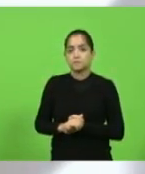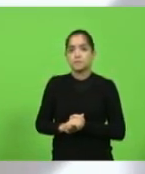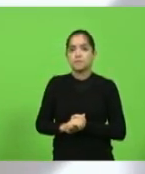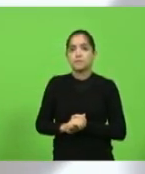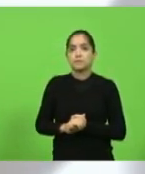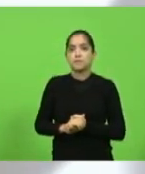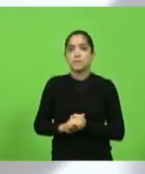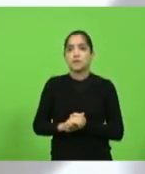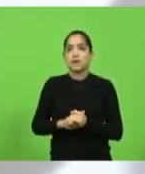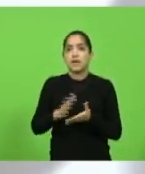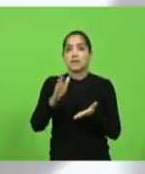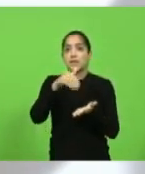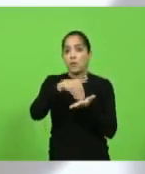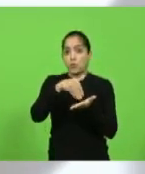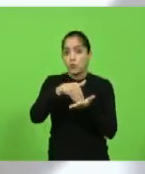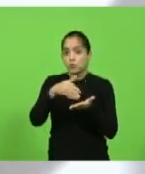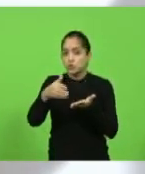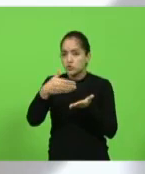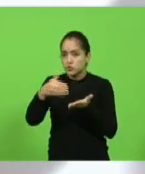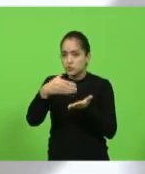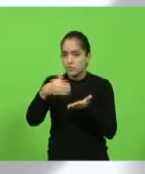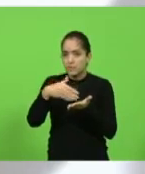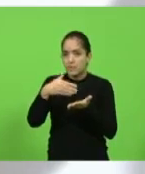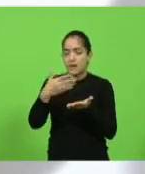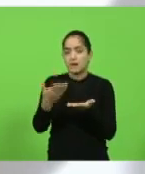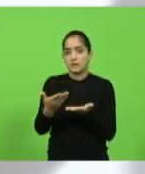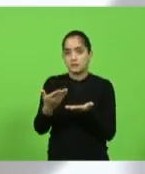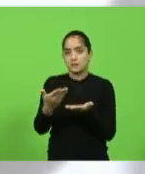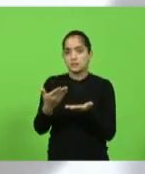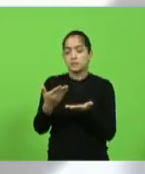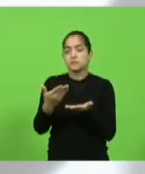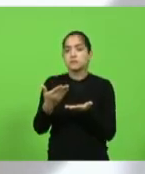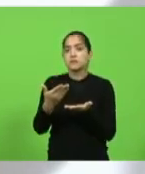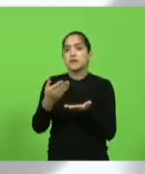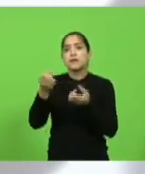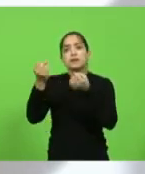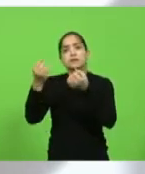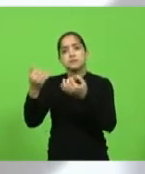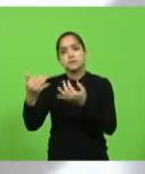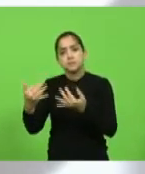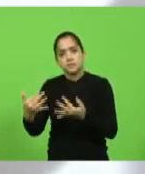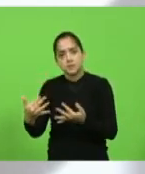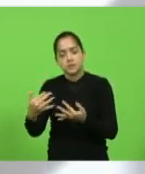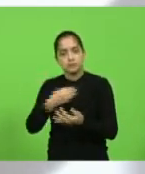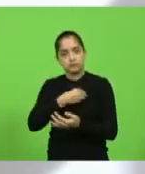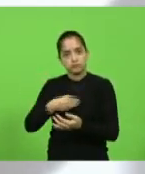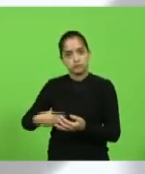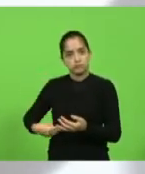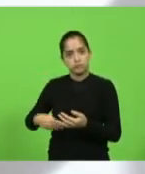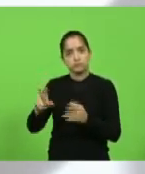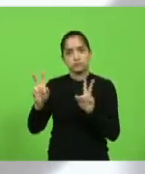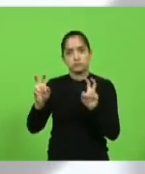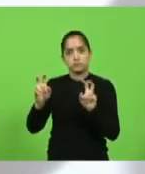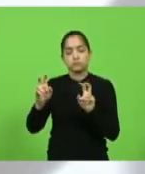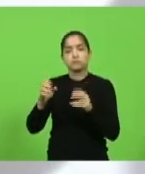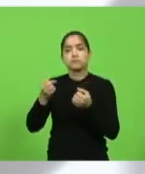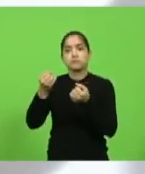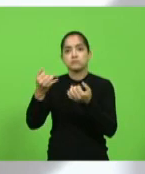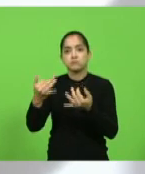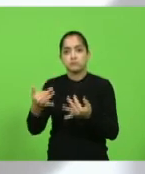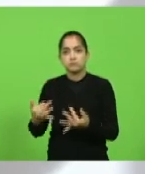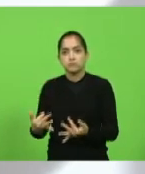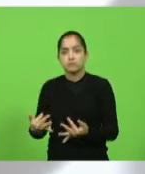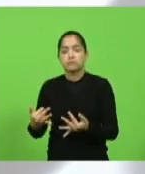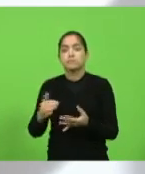última lauda, na página número 6 do seu despacho, ele diz, o senhor ministro, ante o exposto, acolho a promoção ministerial